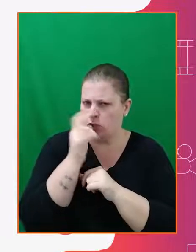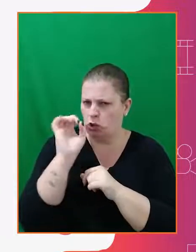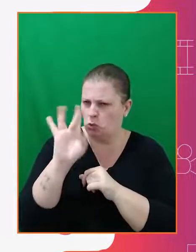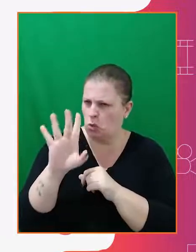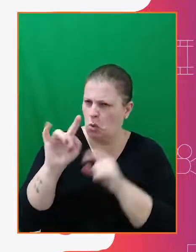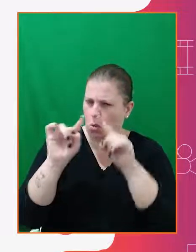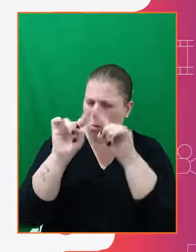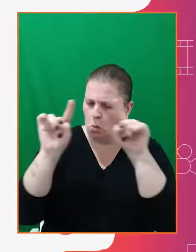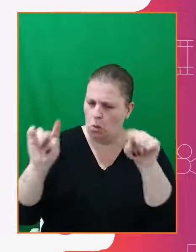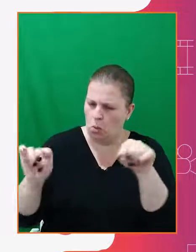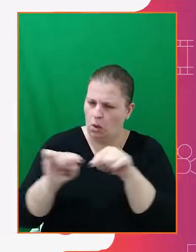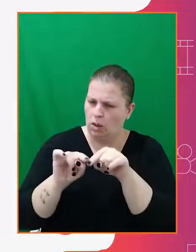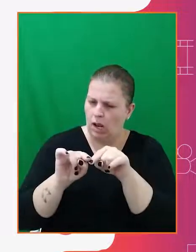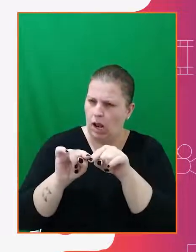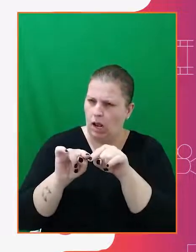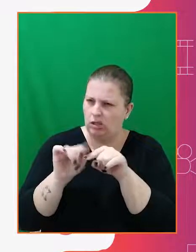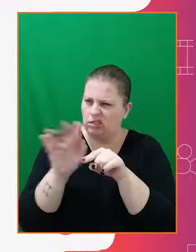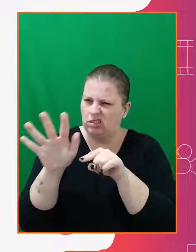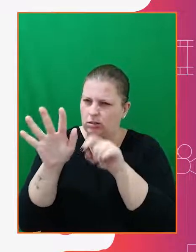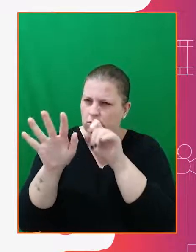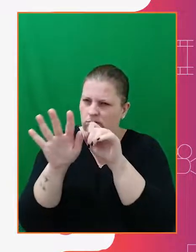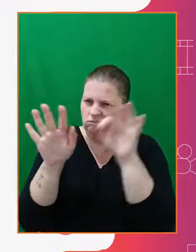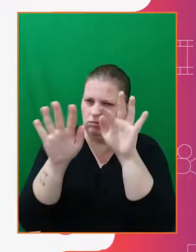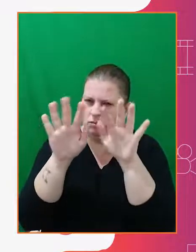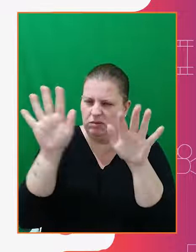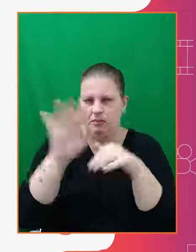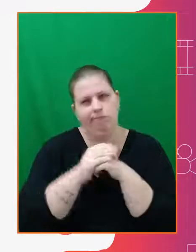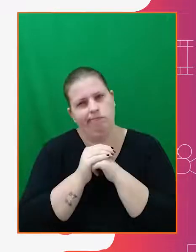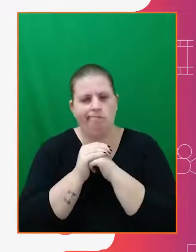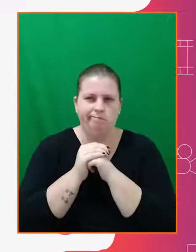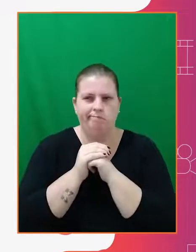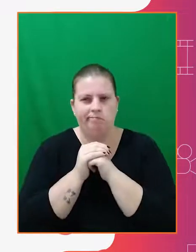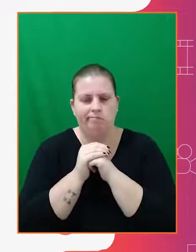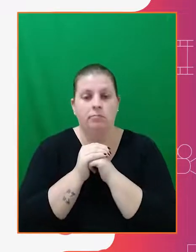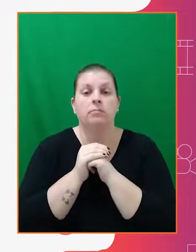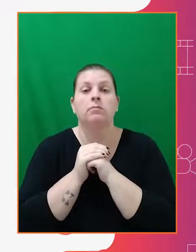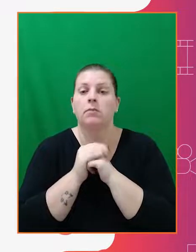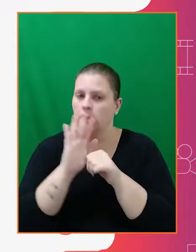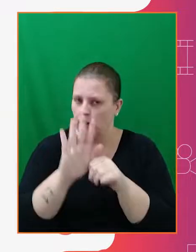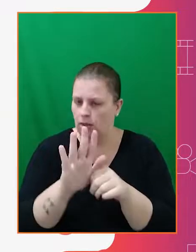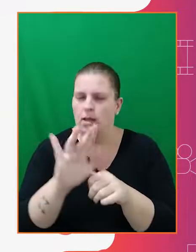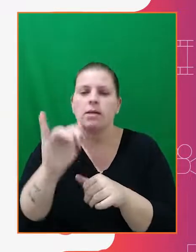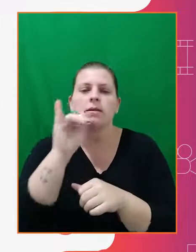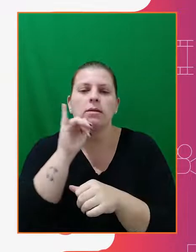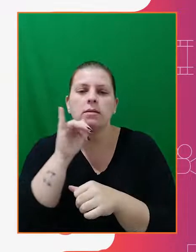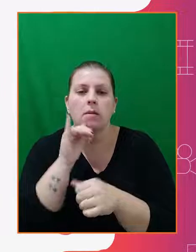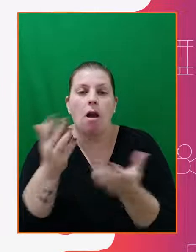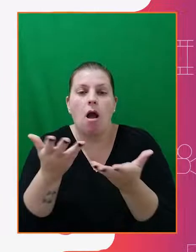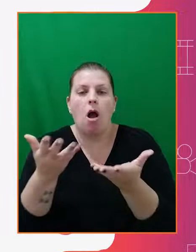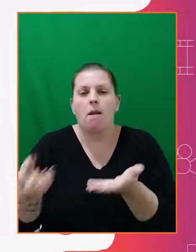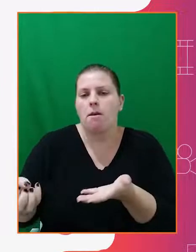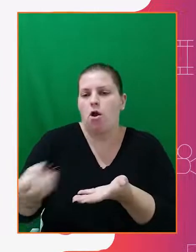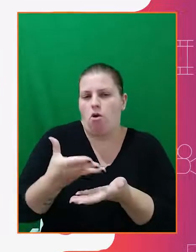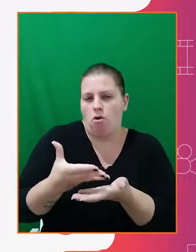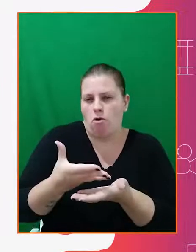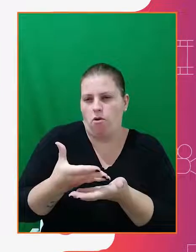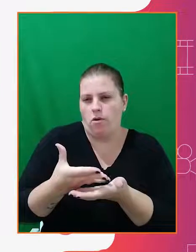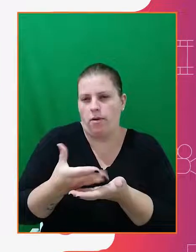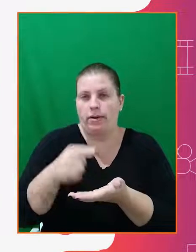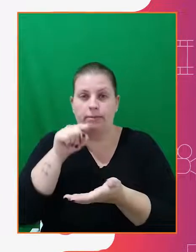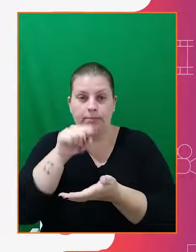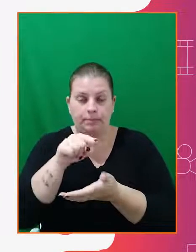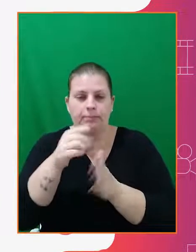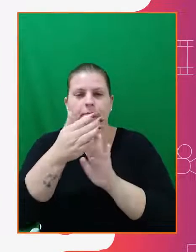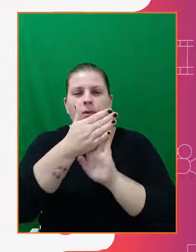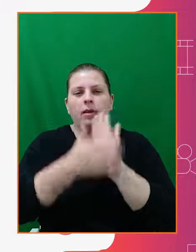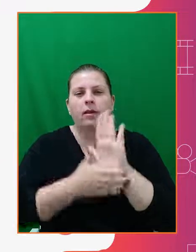alguns borrões, se não for bem trabalhado. Agora vamos ver um exemplo mais atual. Essa é uma capa do